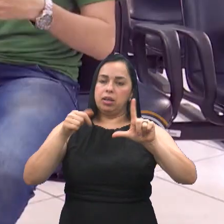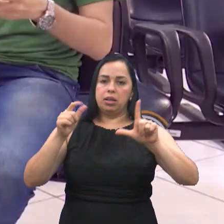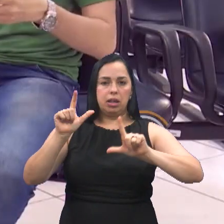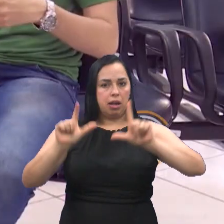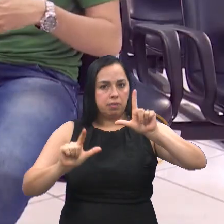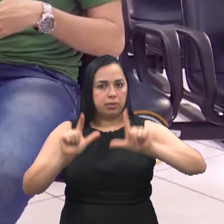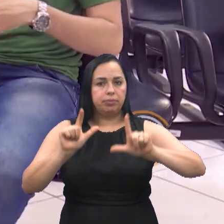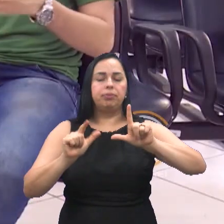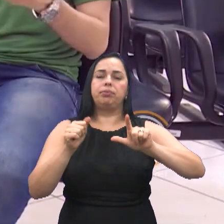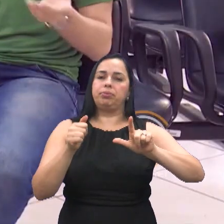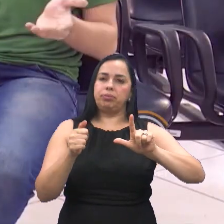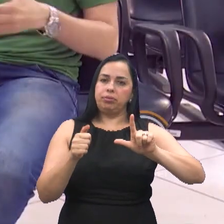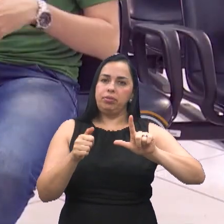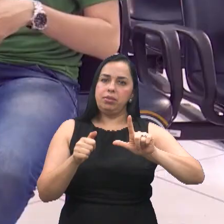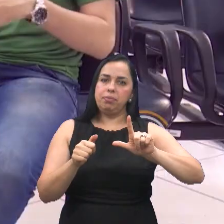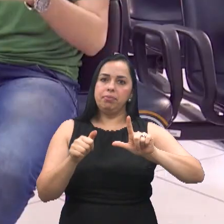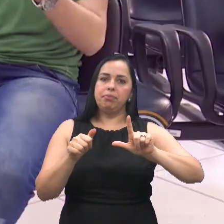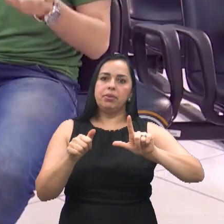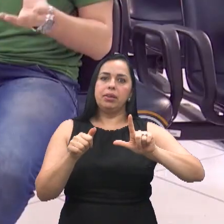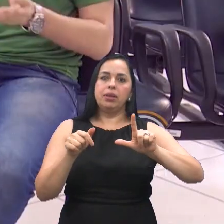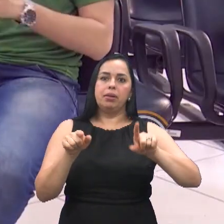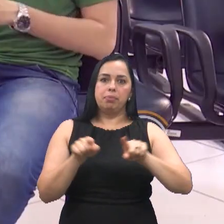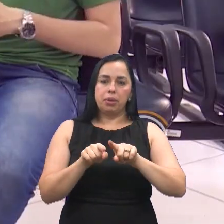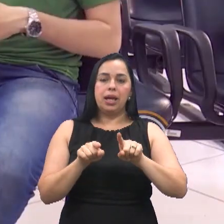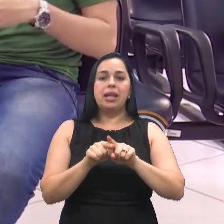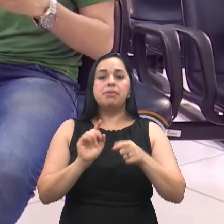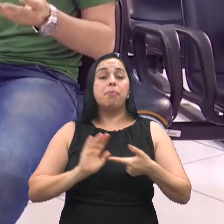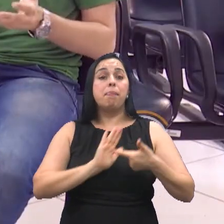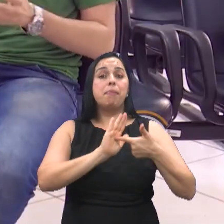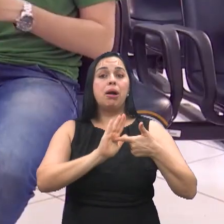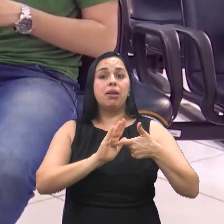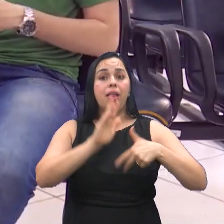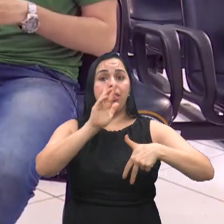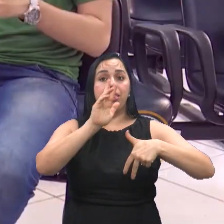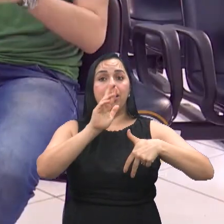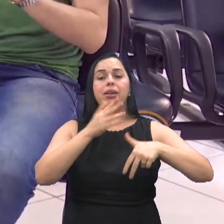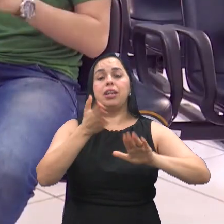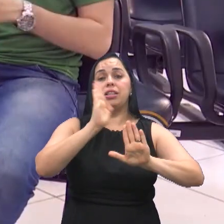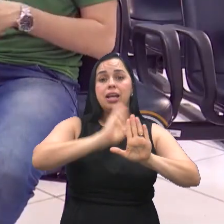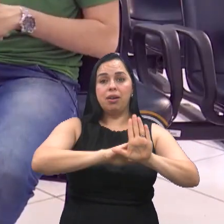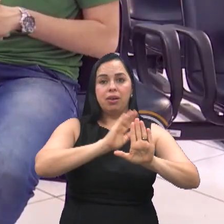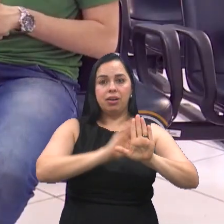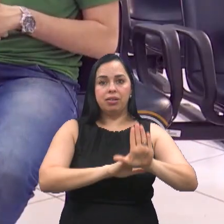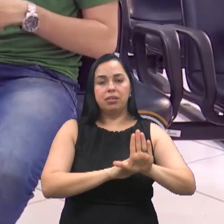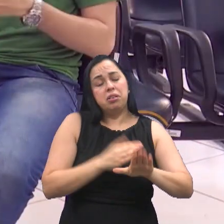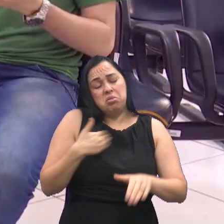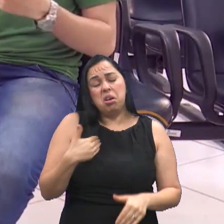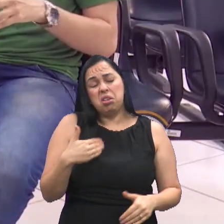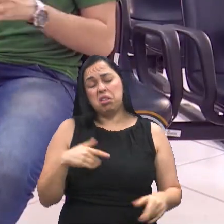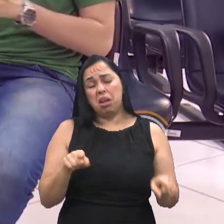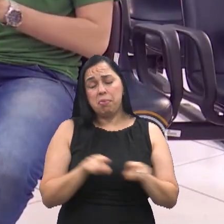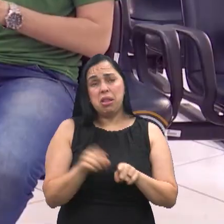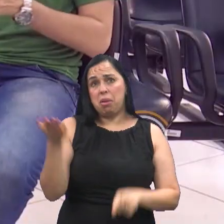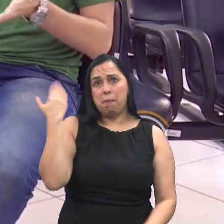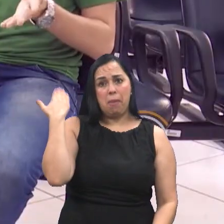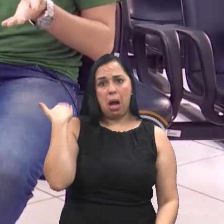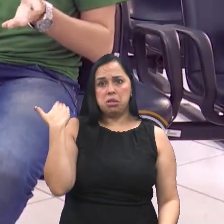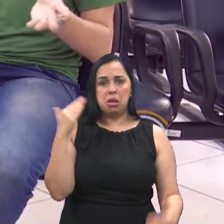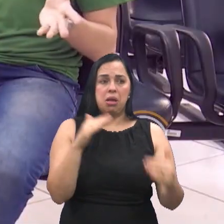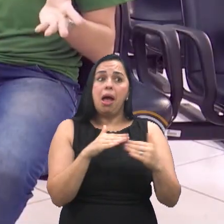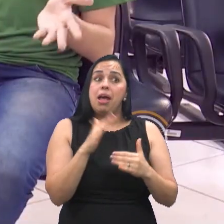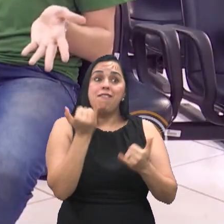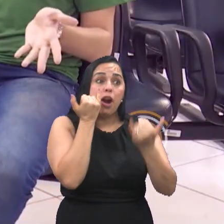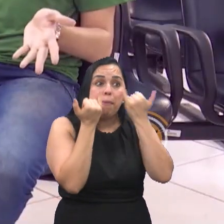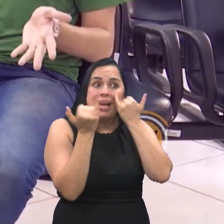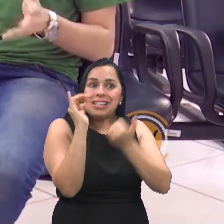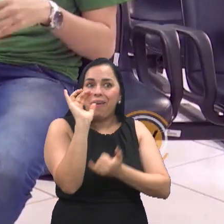porque por eles terem uma plataforma ideológica, eles acabam tendo destaque, e eu fui nessa onda, né? Não era tão informado assim, falei, pô, o Ivan Valente é